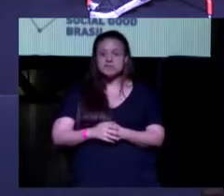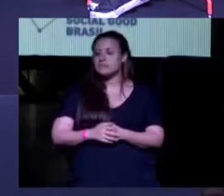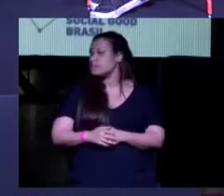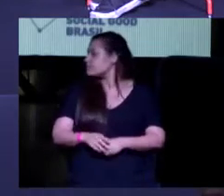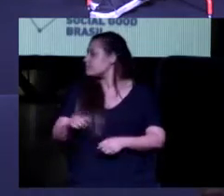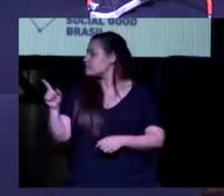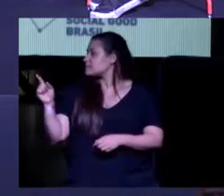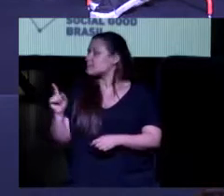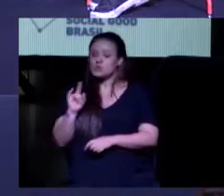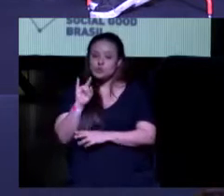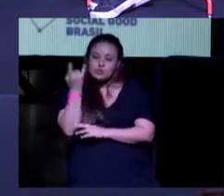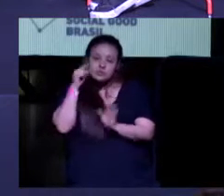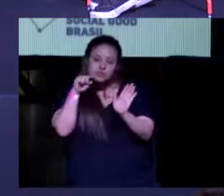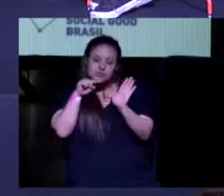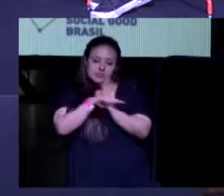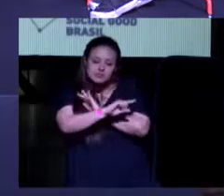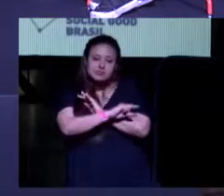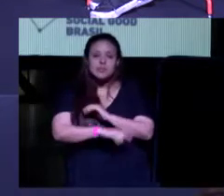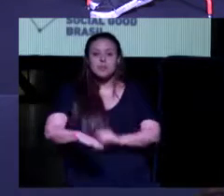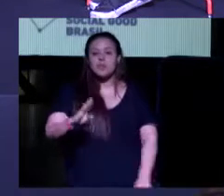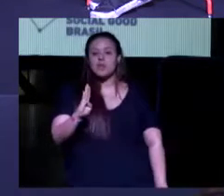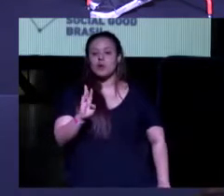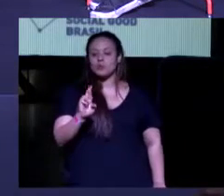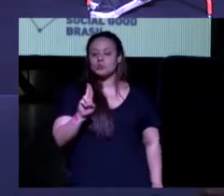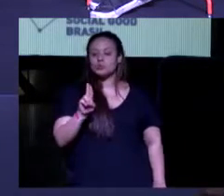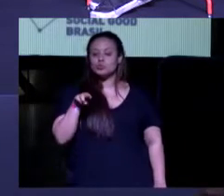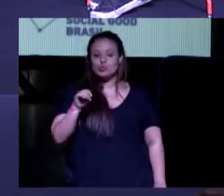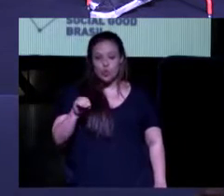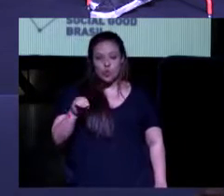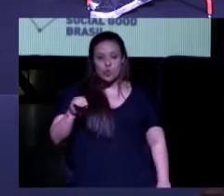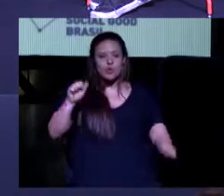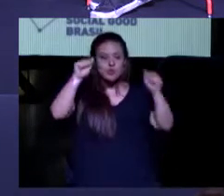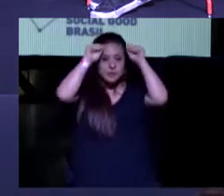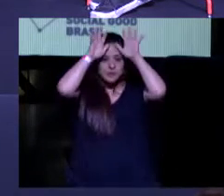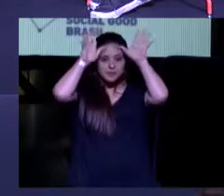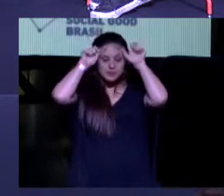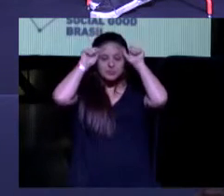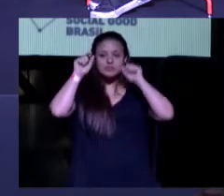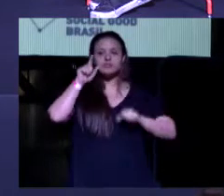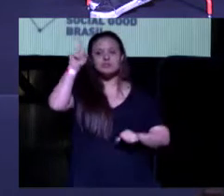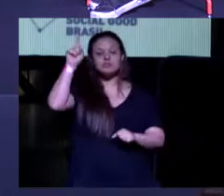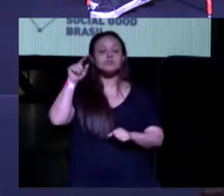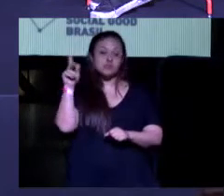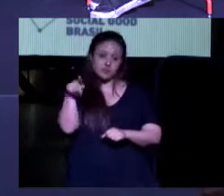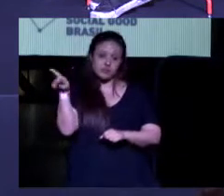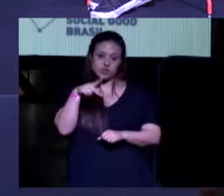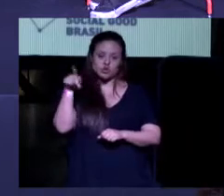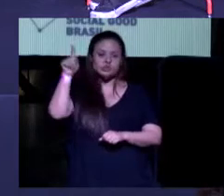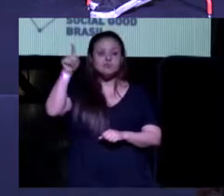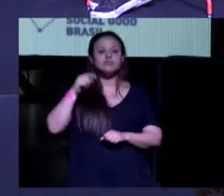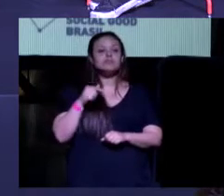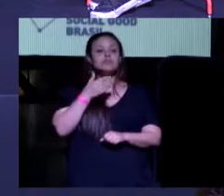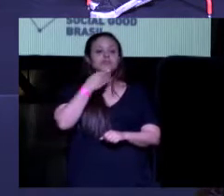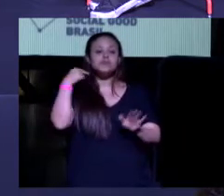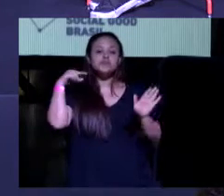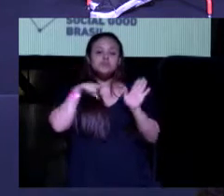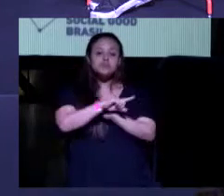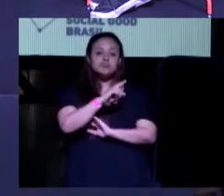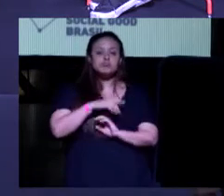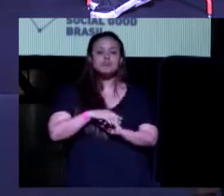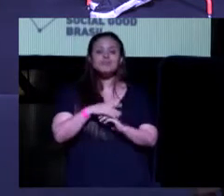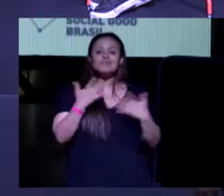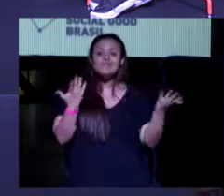perguntinha. Tem o Bruno, de Mato Grosso do Sul, é professor, e disse: existe alguma dica que vocês podem dar a ele, que lida